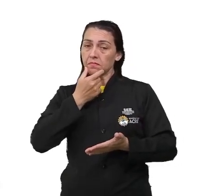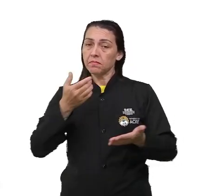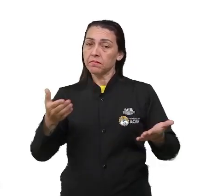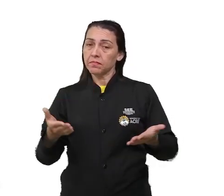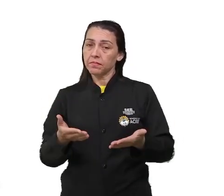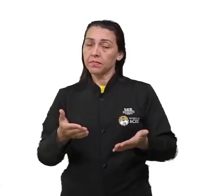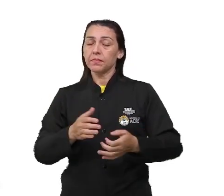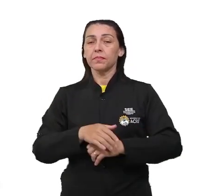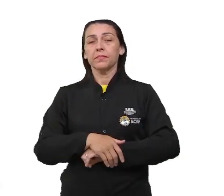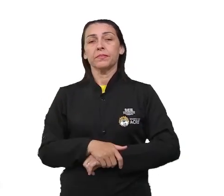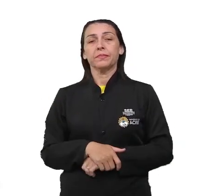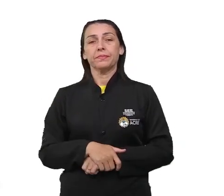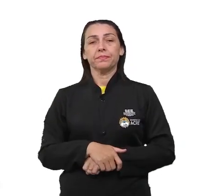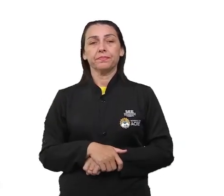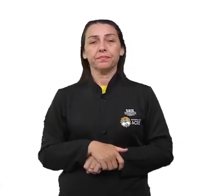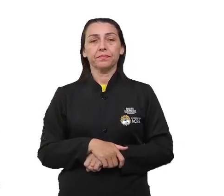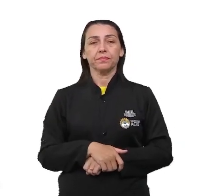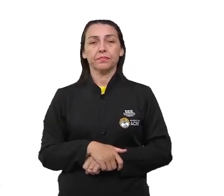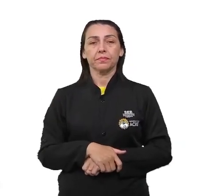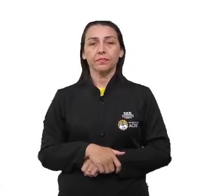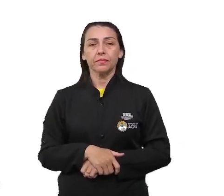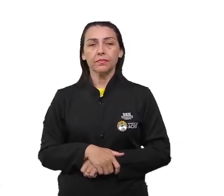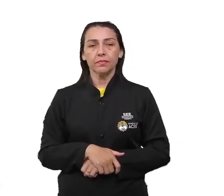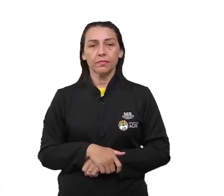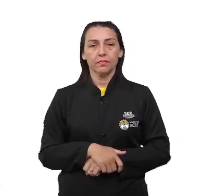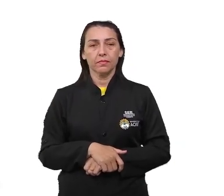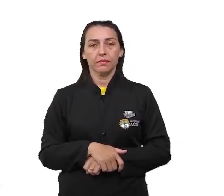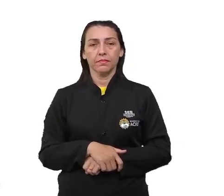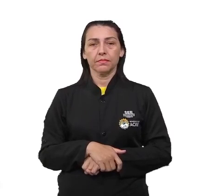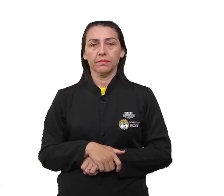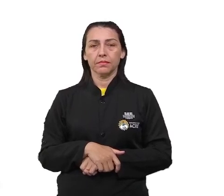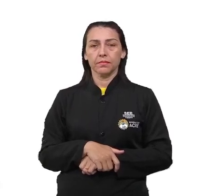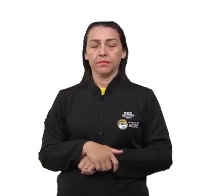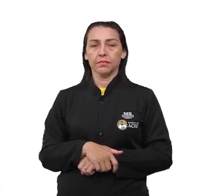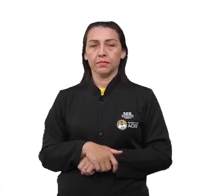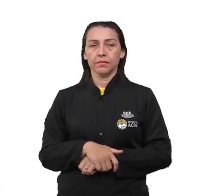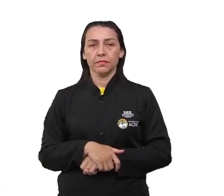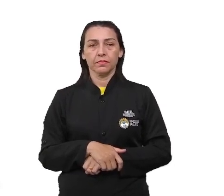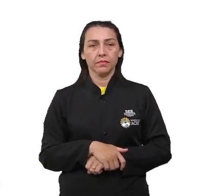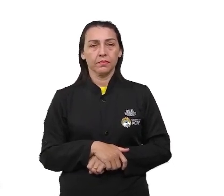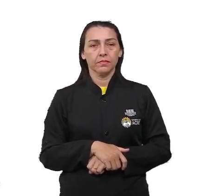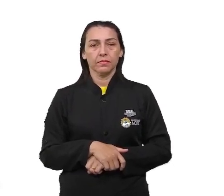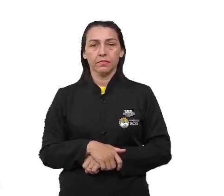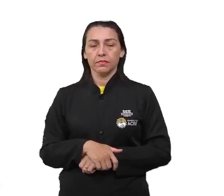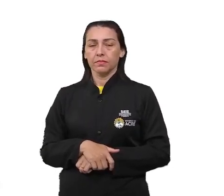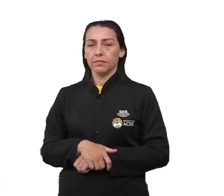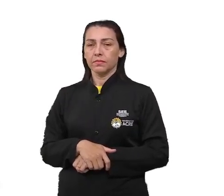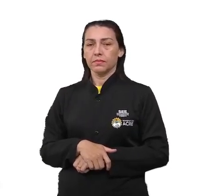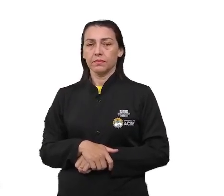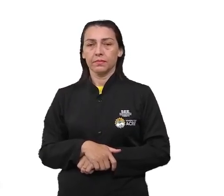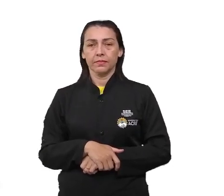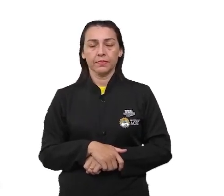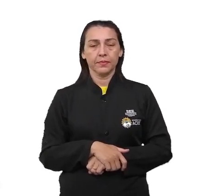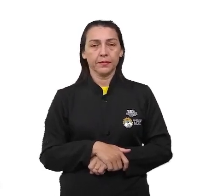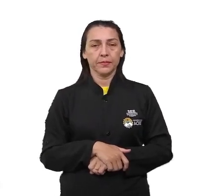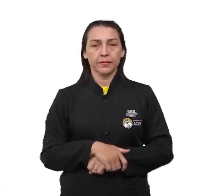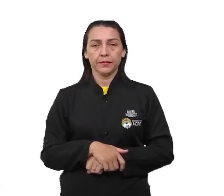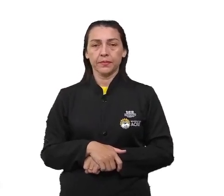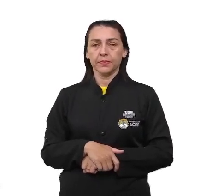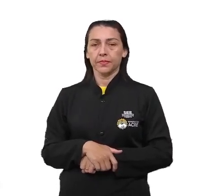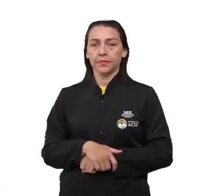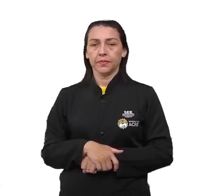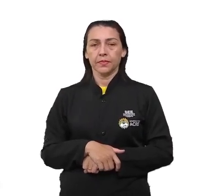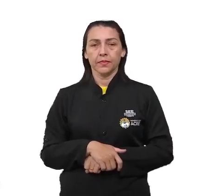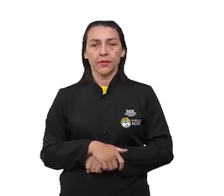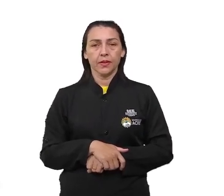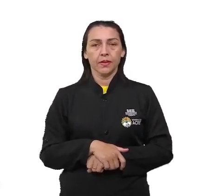teams of 6 players are separated by a net. Each team tries to score points by grounding a ball on